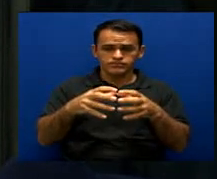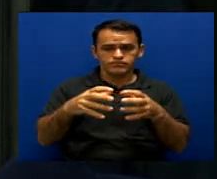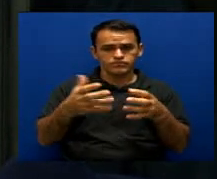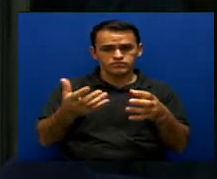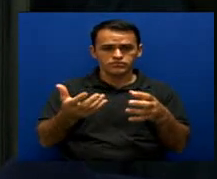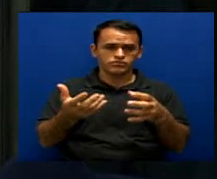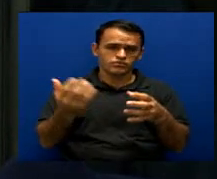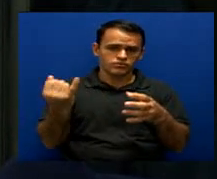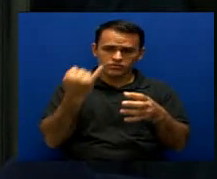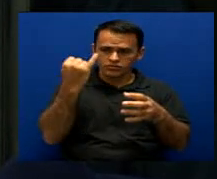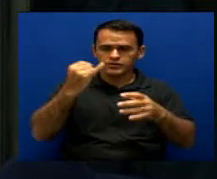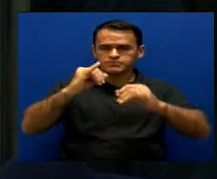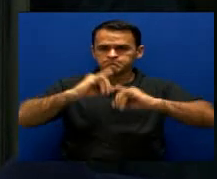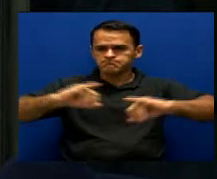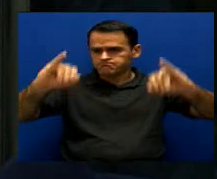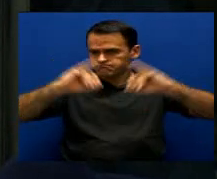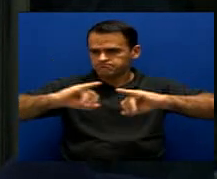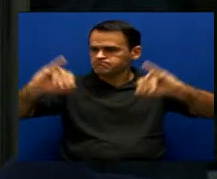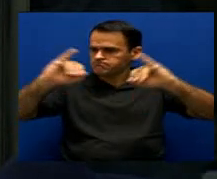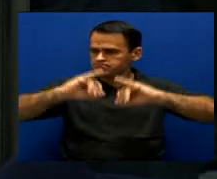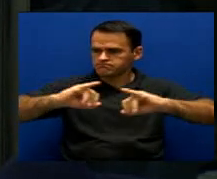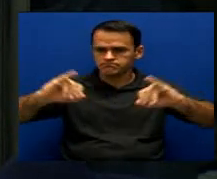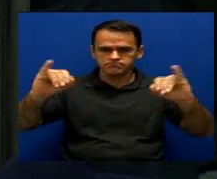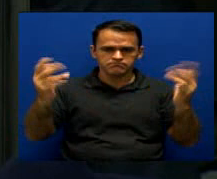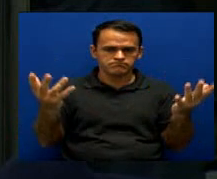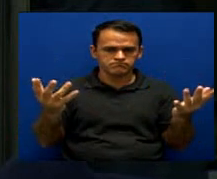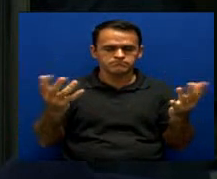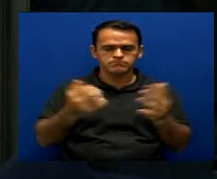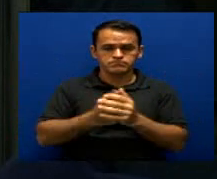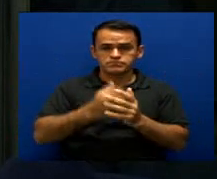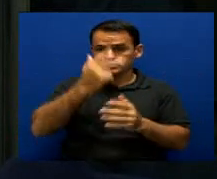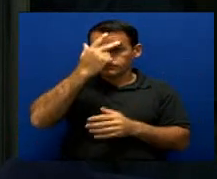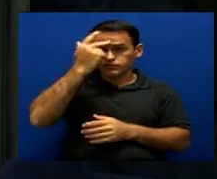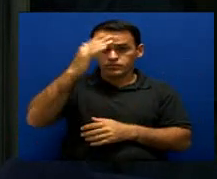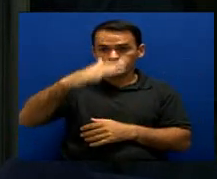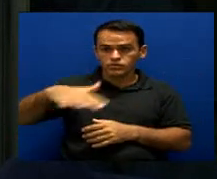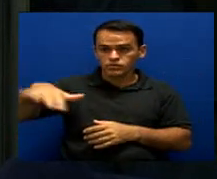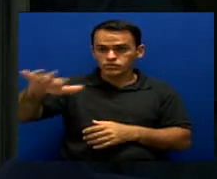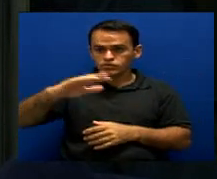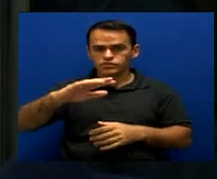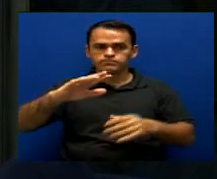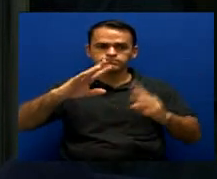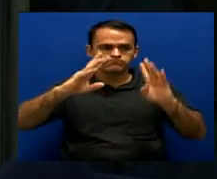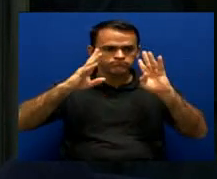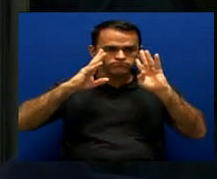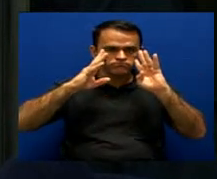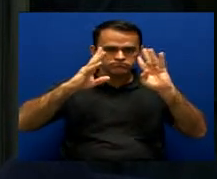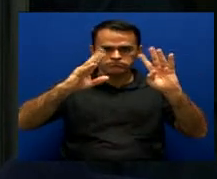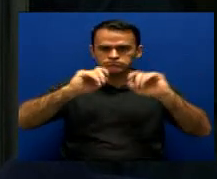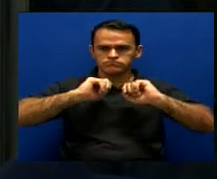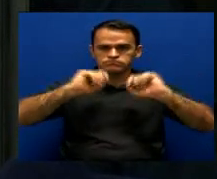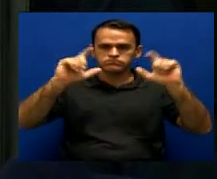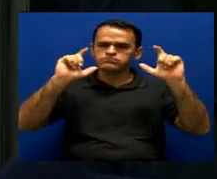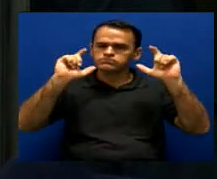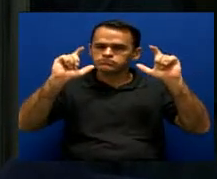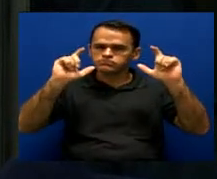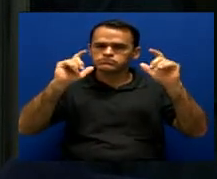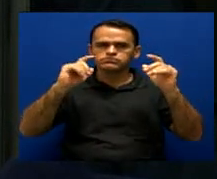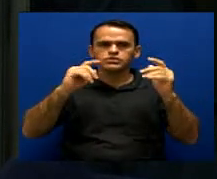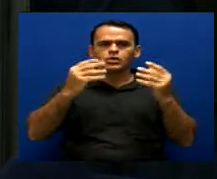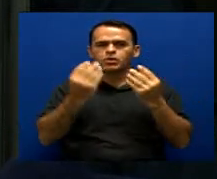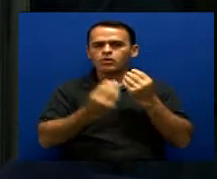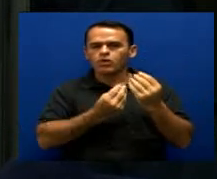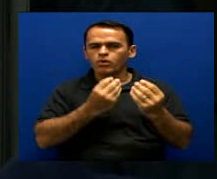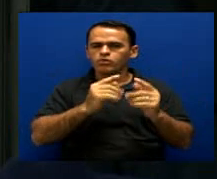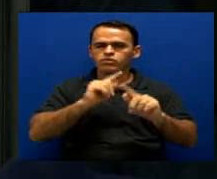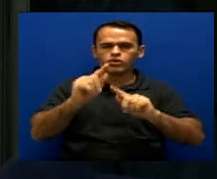acho que é importante divulgar que haja essa pessoas fiquem atentas e e e-books em saber sobre